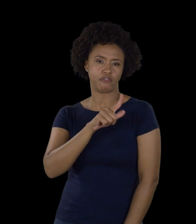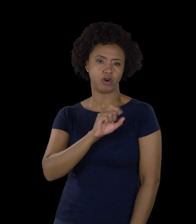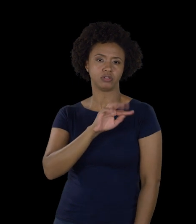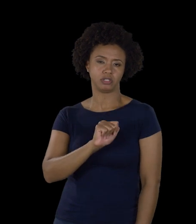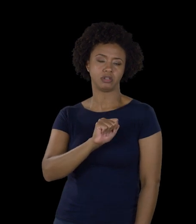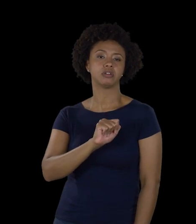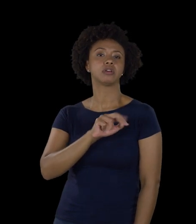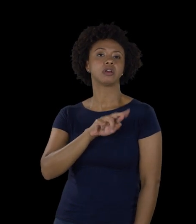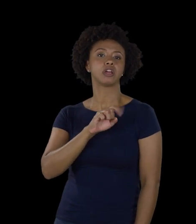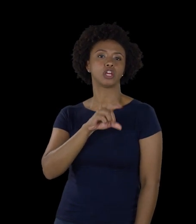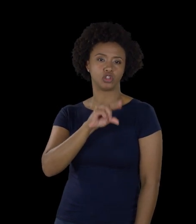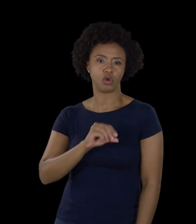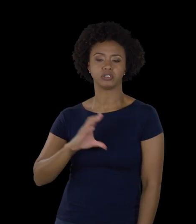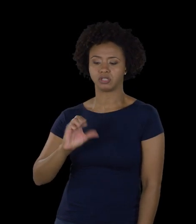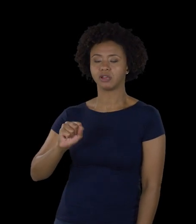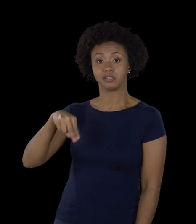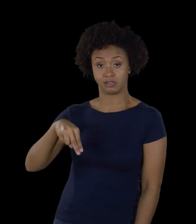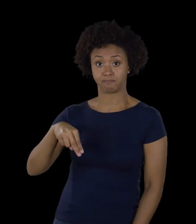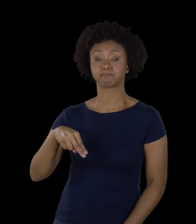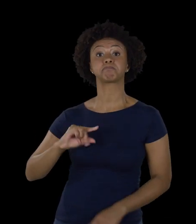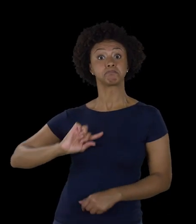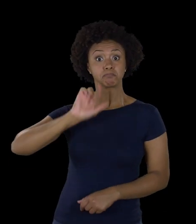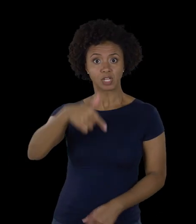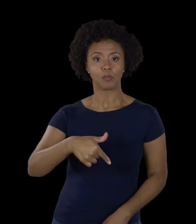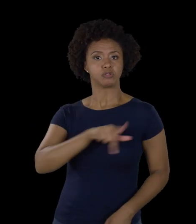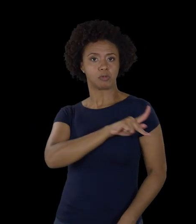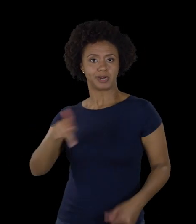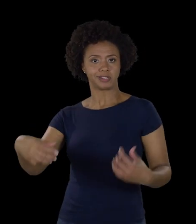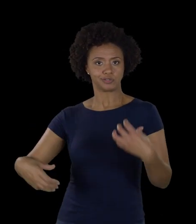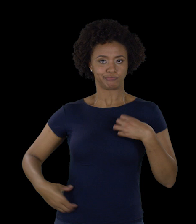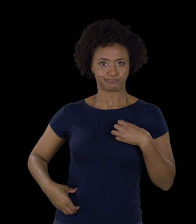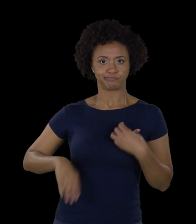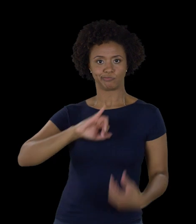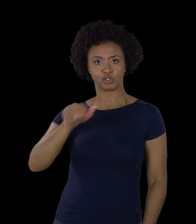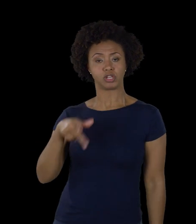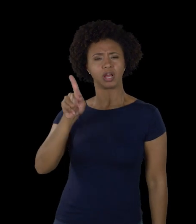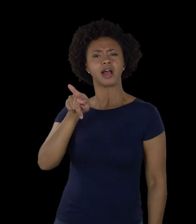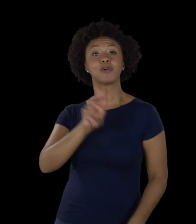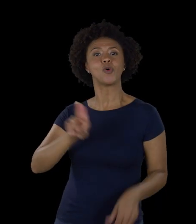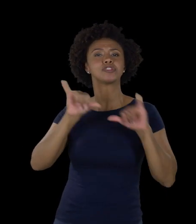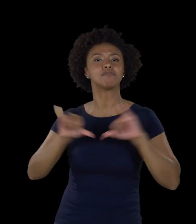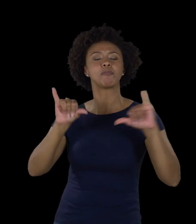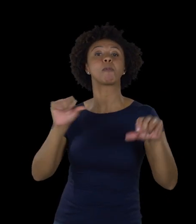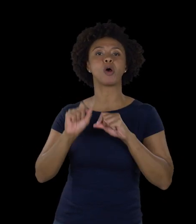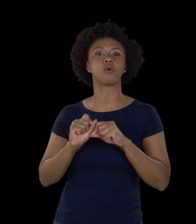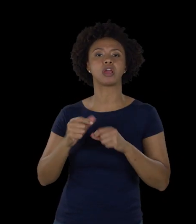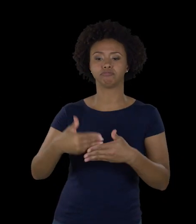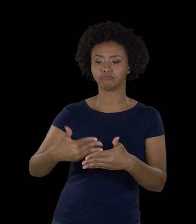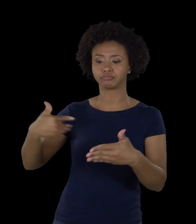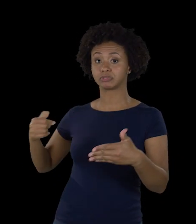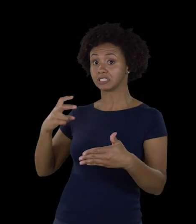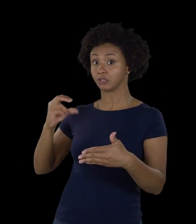Quando o Juscelino Kubitschek assume o poder, ele adota um lema bastante ousado, 50 anos em